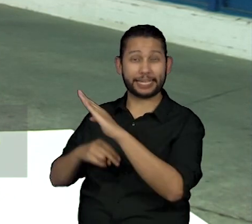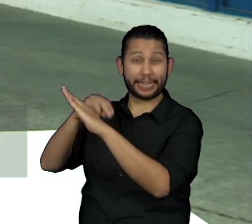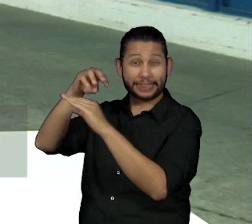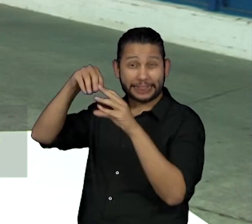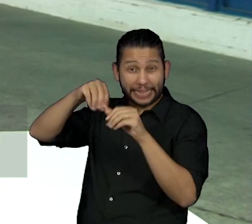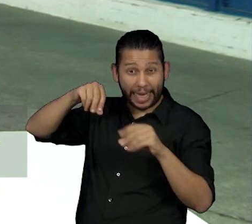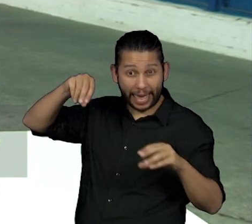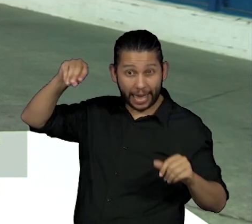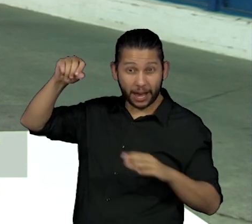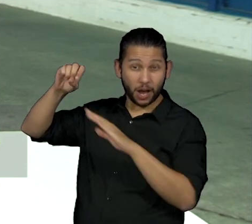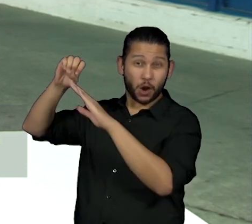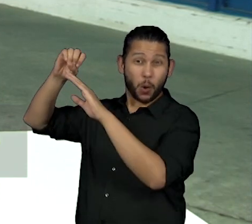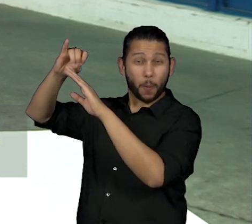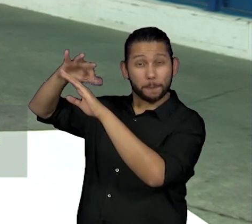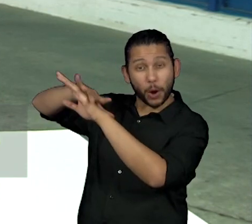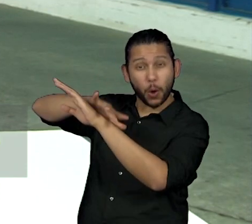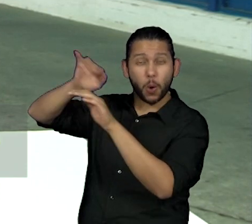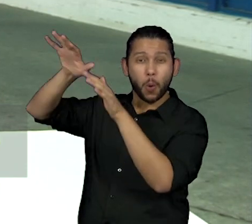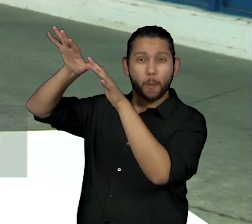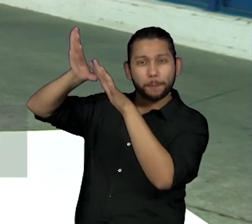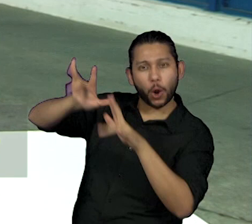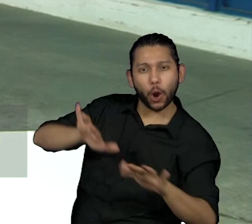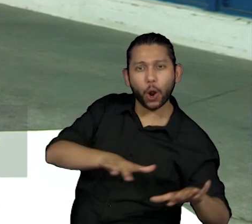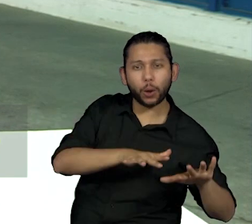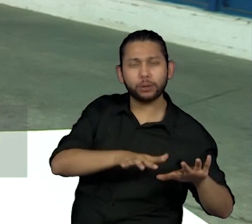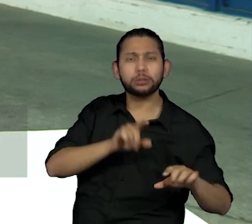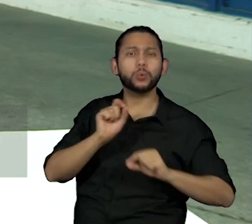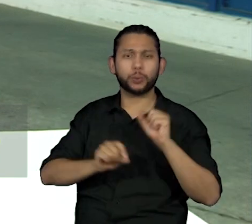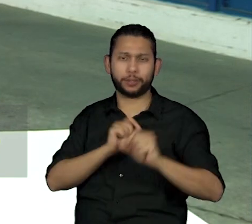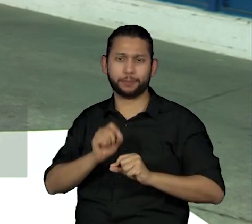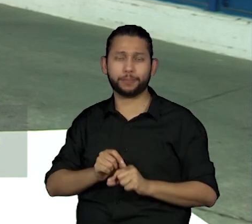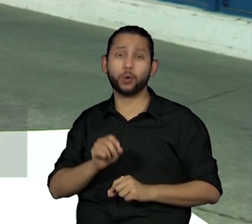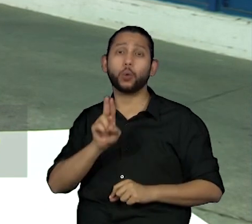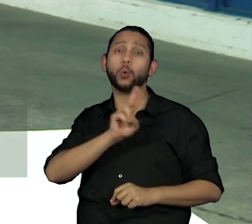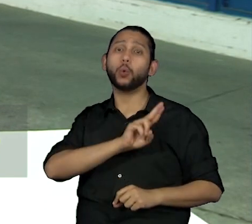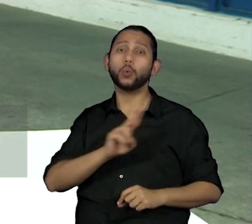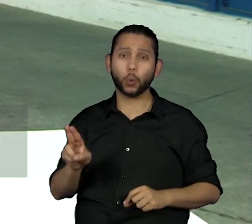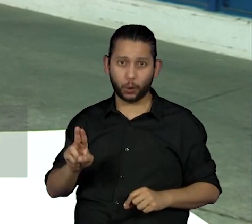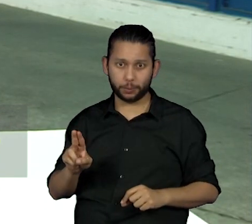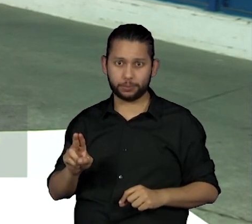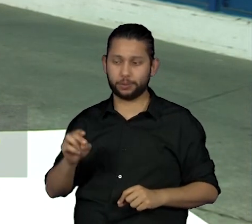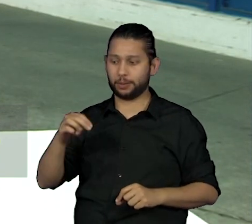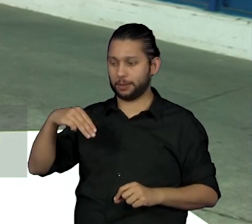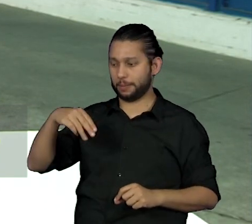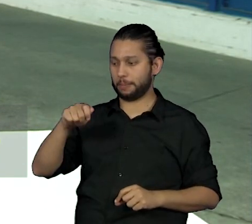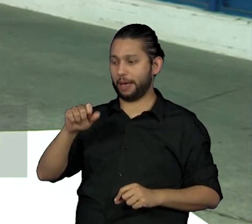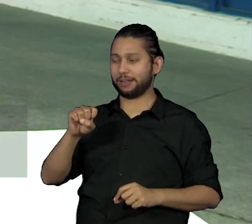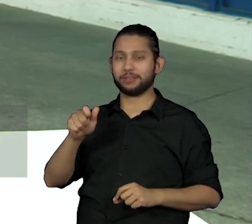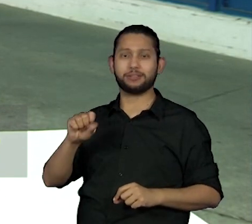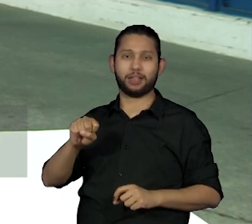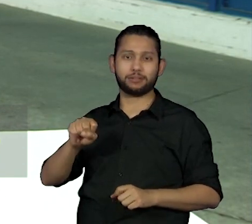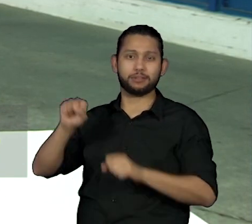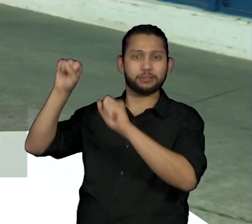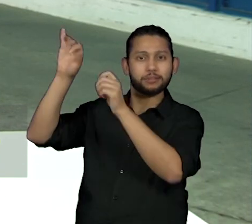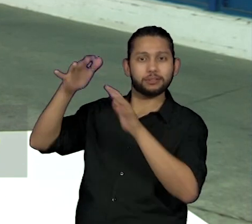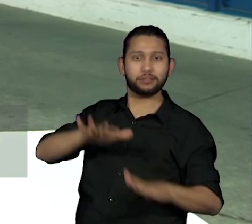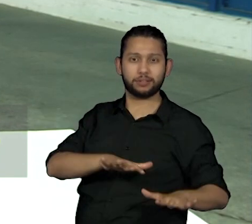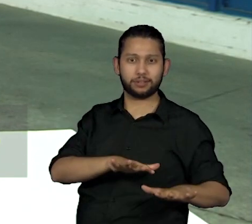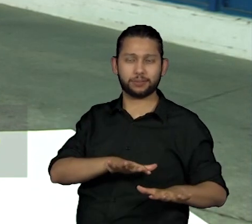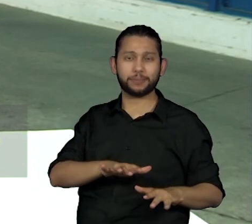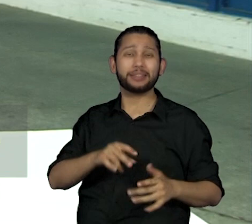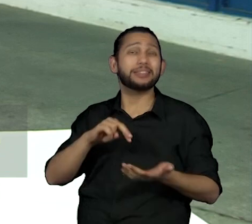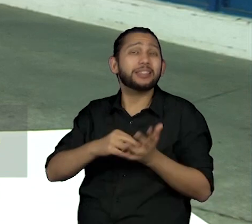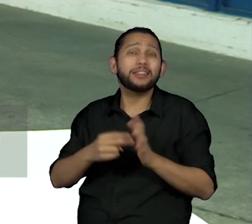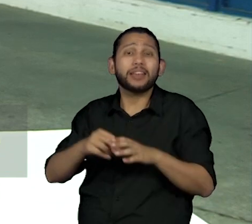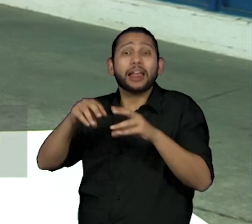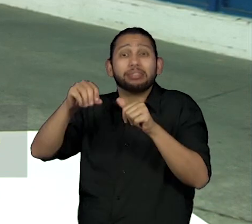acontece. Na linguagem científica, esses deslizamentos de terra são chamados de movimentos de massa. Então, o que seria essa massa? Toda a terra